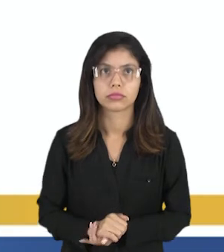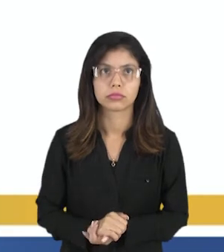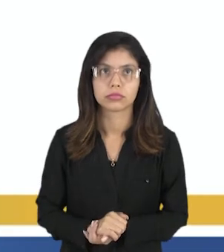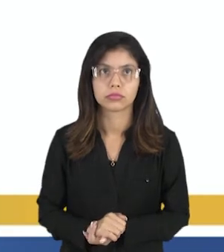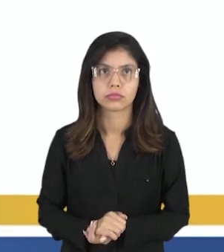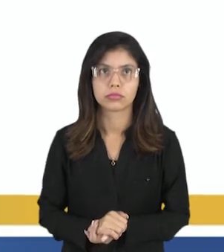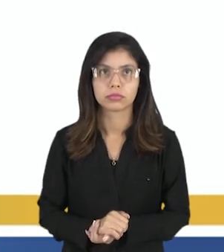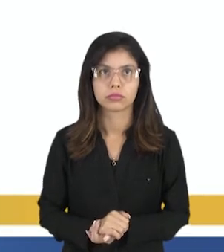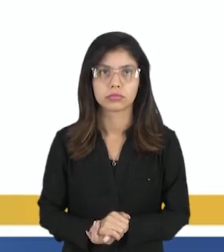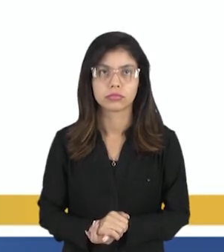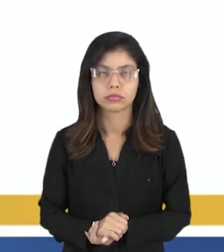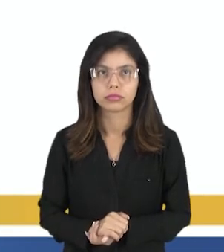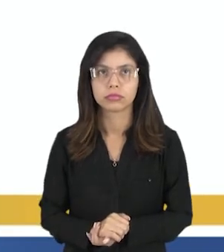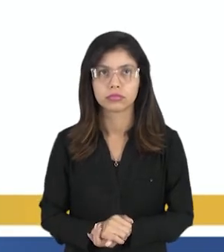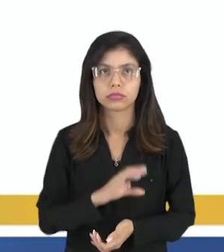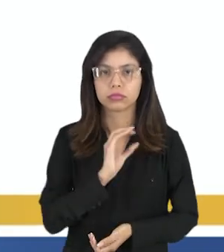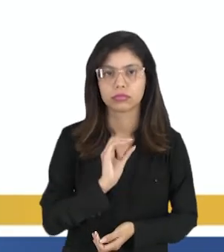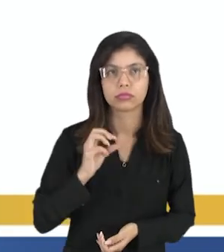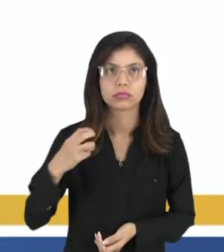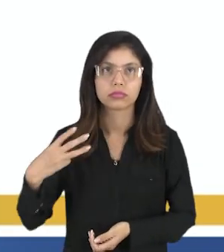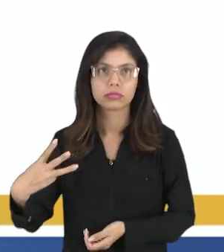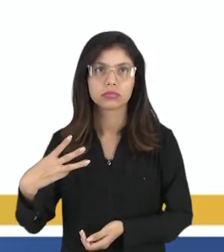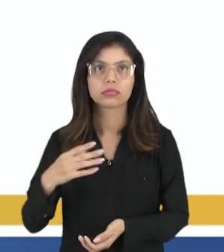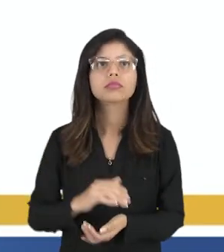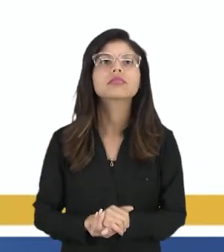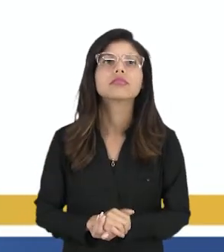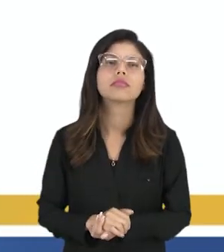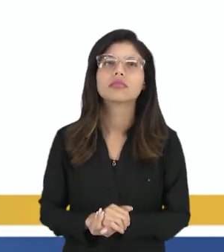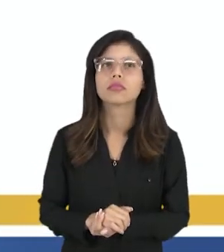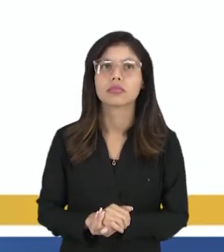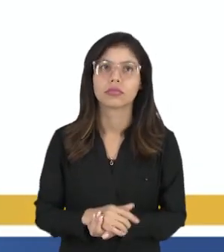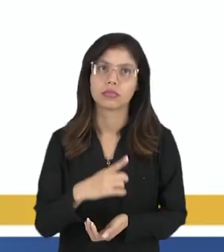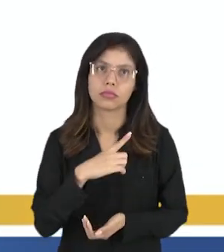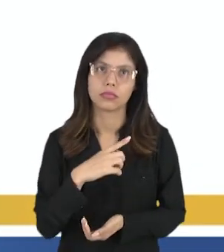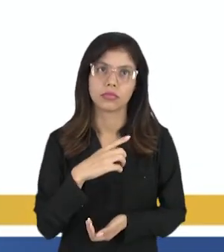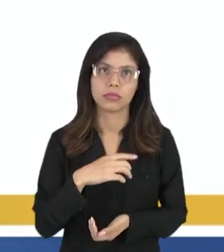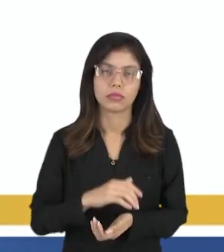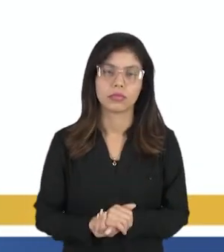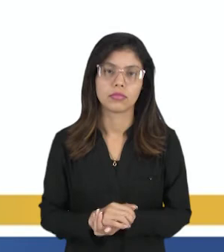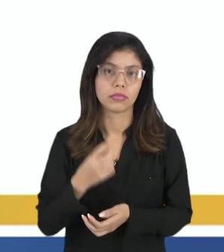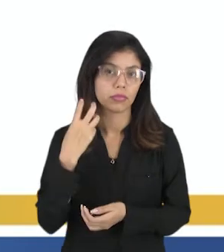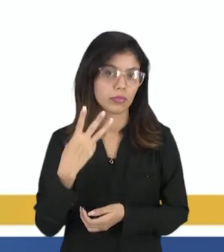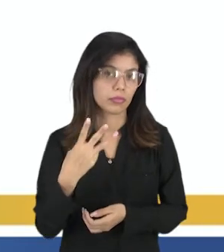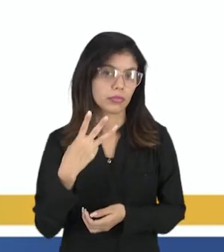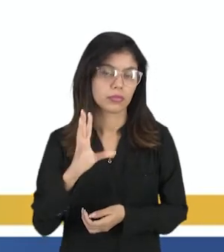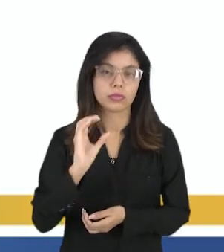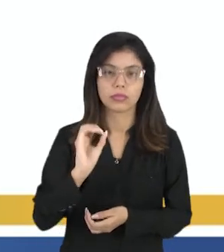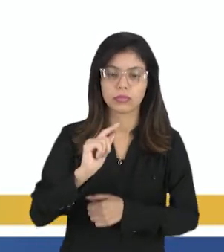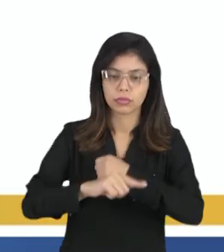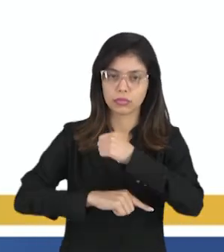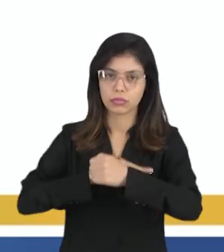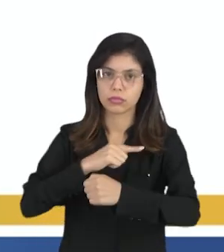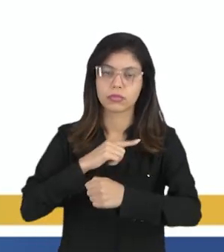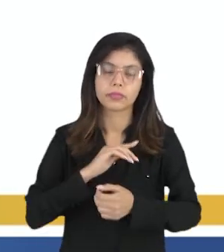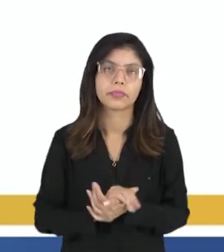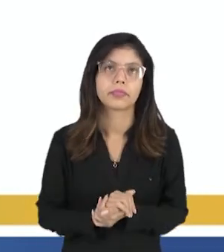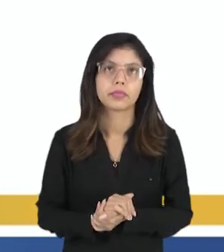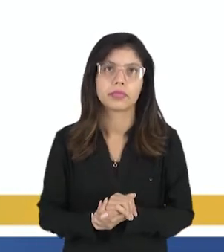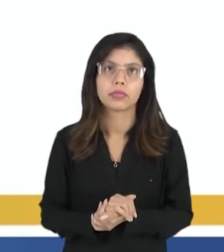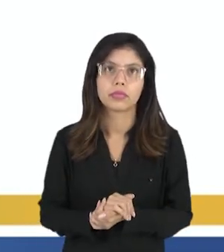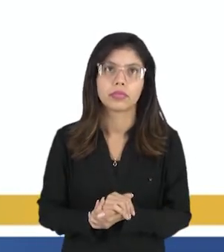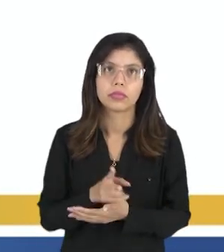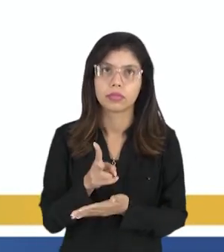gás ozônio. Então, se a gente olhar aqui para o gás ozônio, a gente tem 3 átomos de oxigênio. Então,